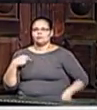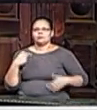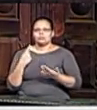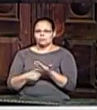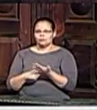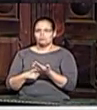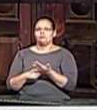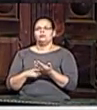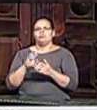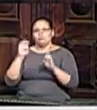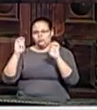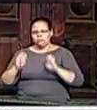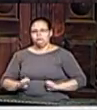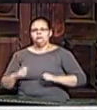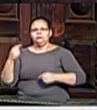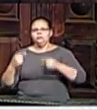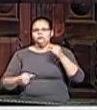para